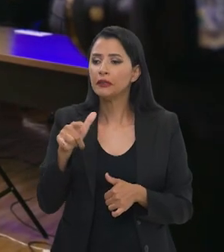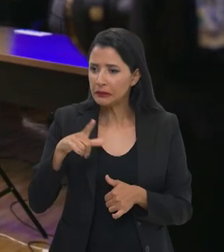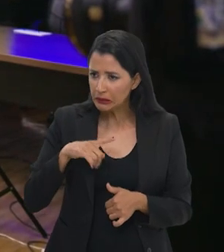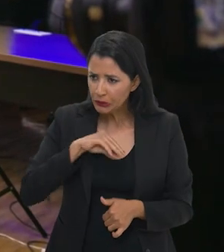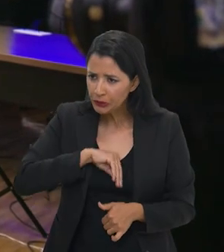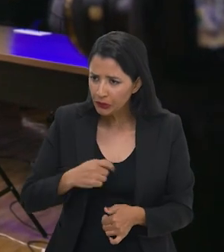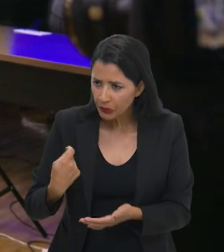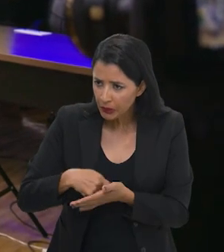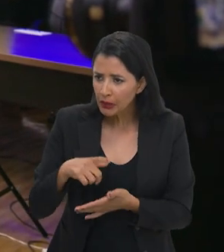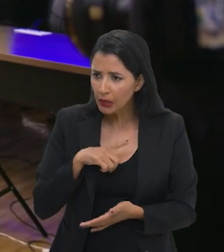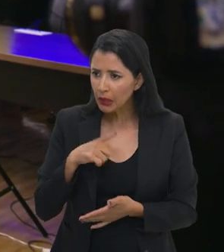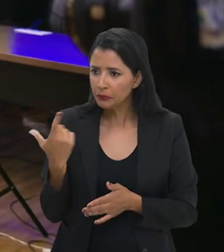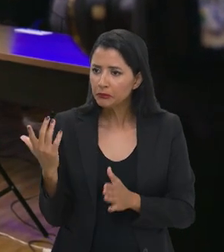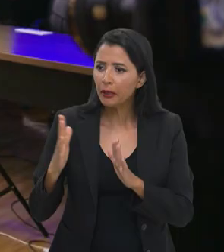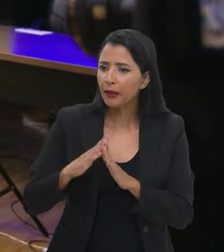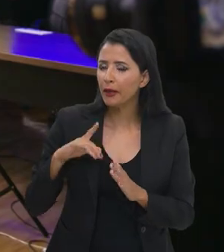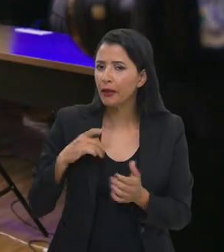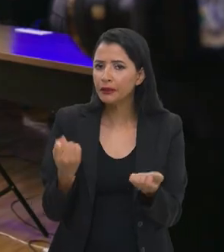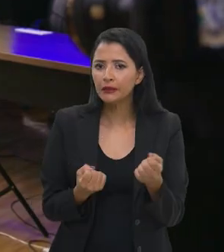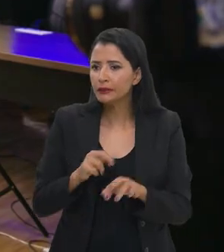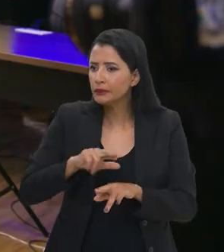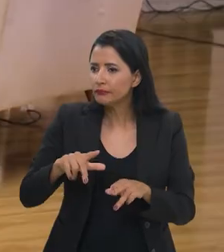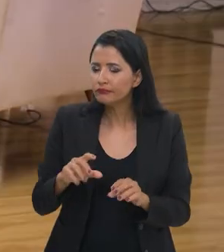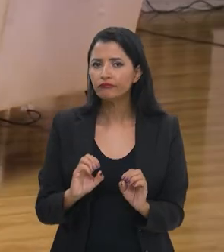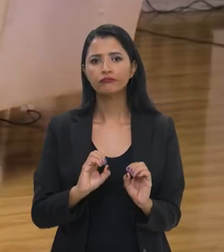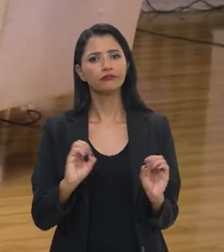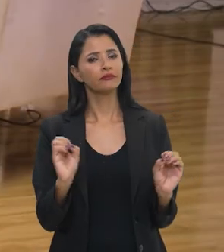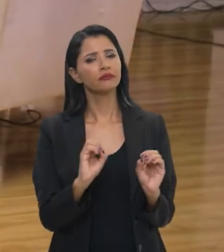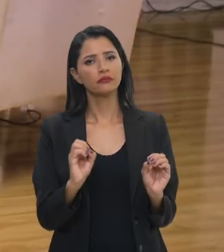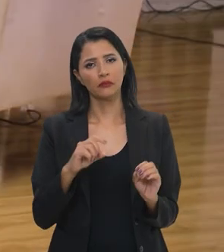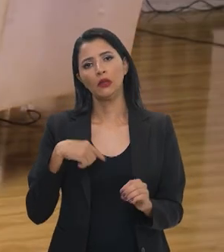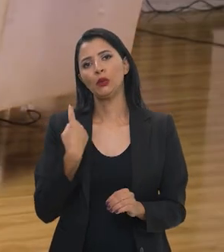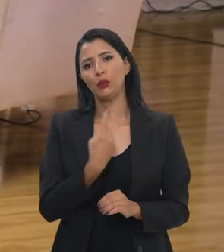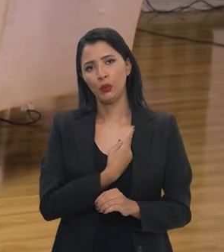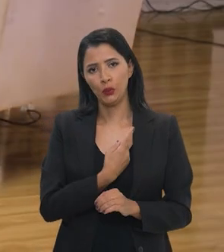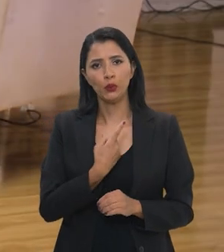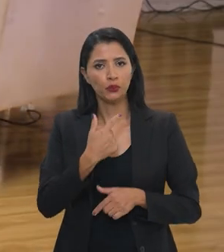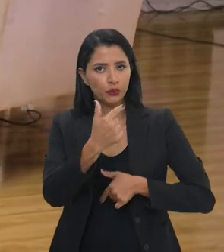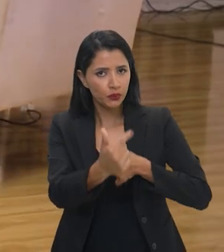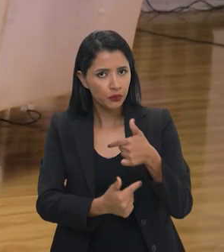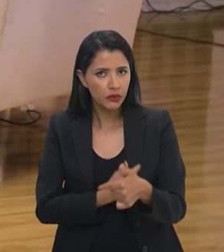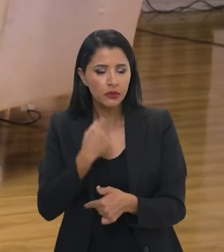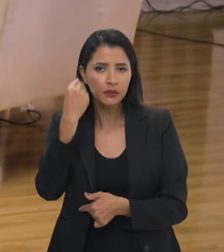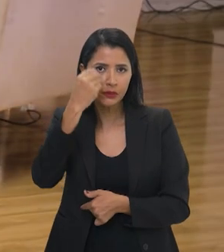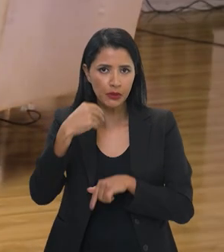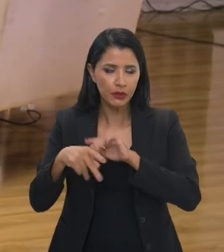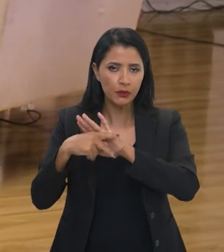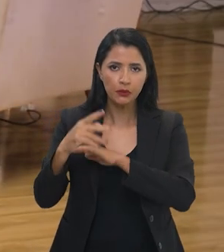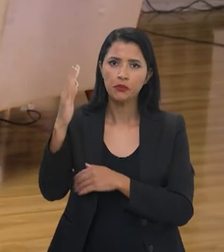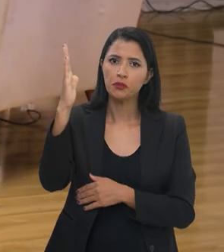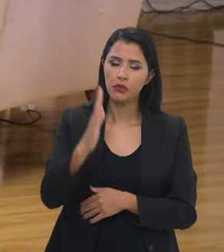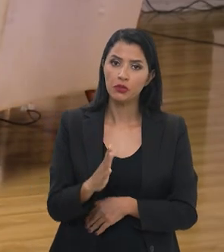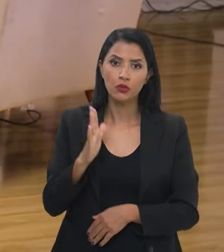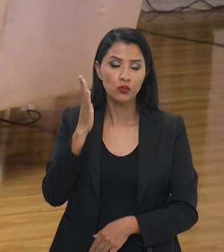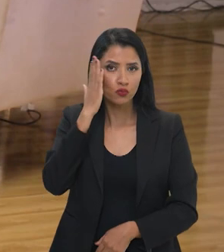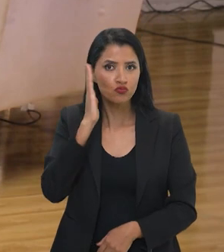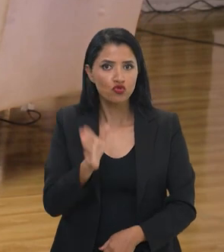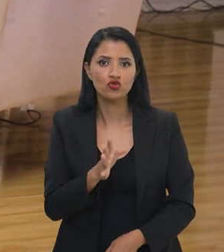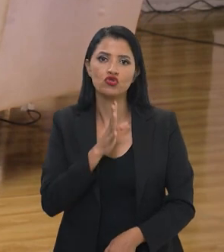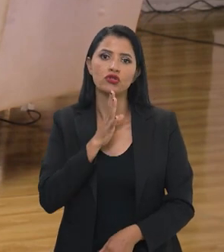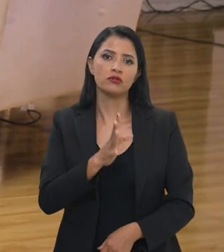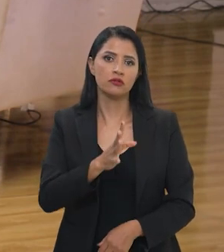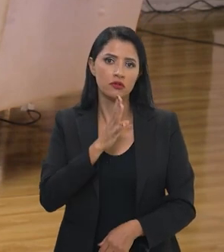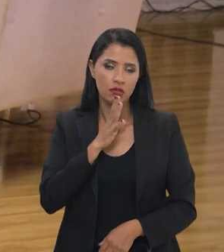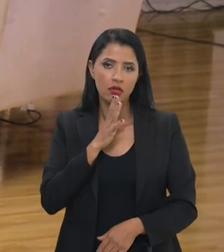você tem renda não tem um imóvel tem um bem não então nós estamos trabalhando uma experiência que o Brasil já